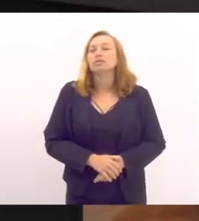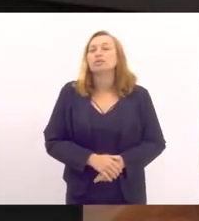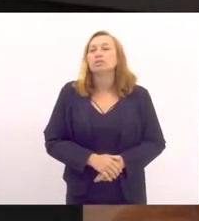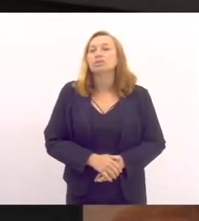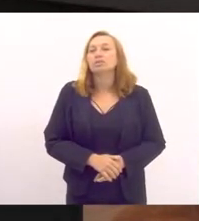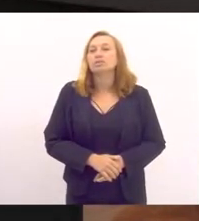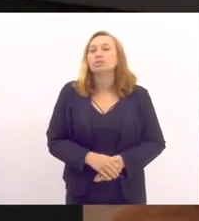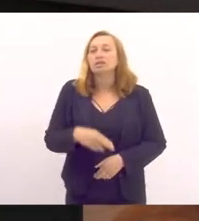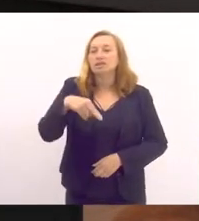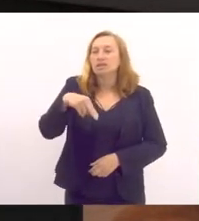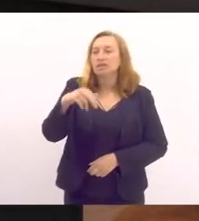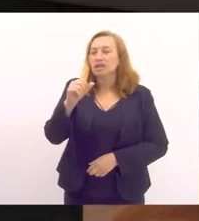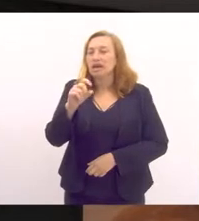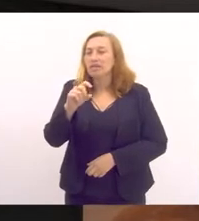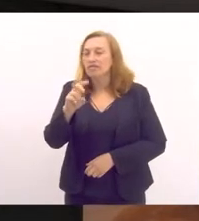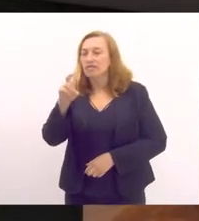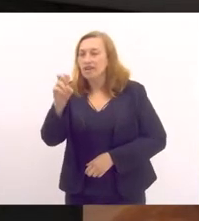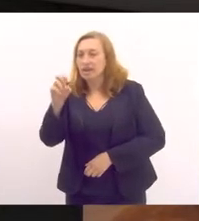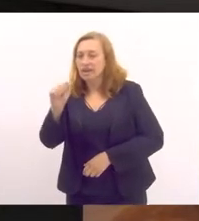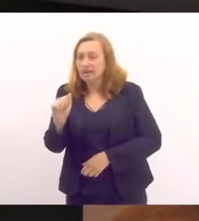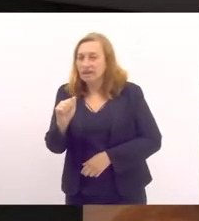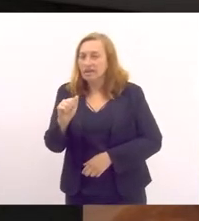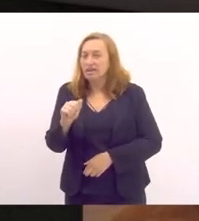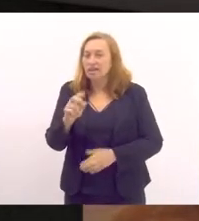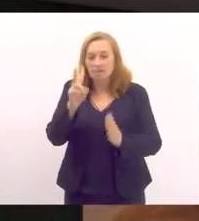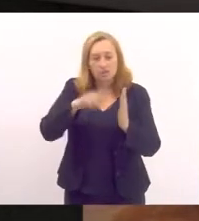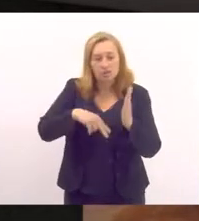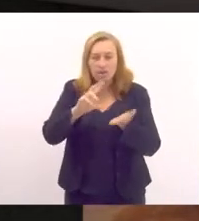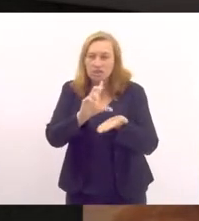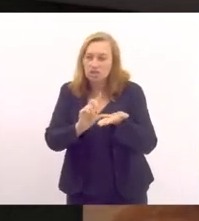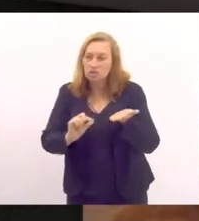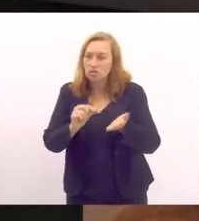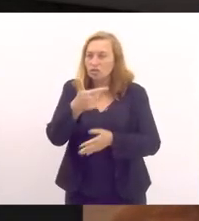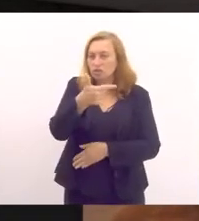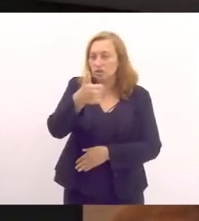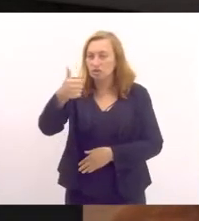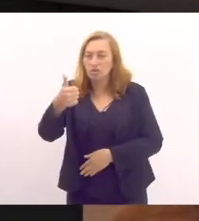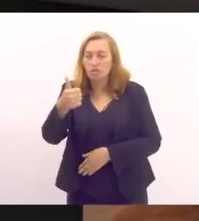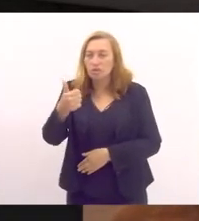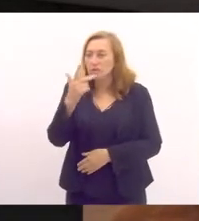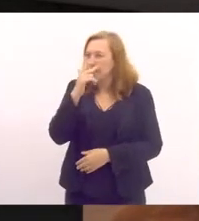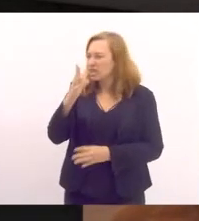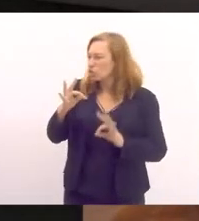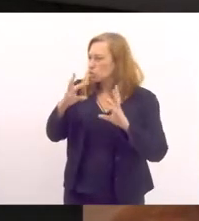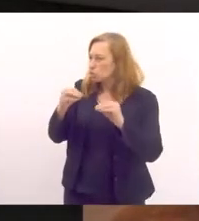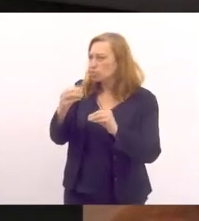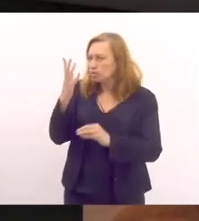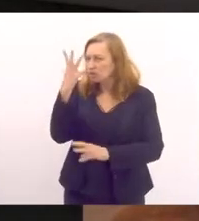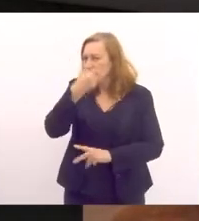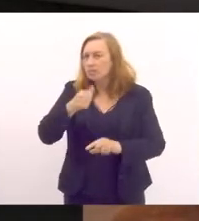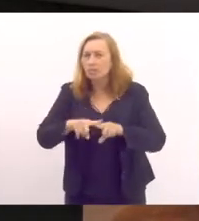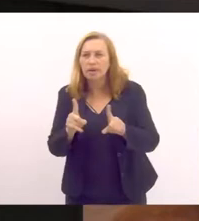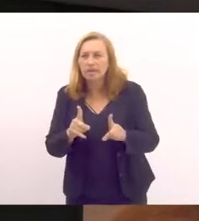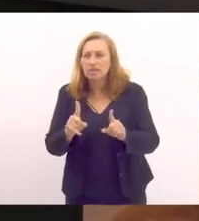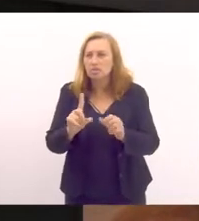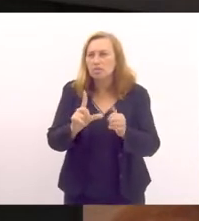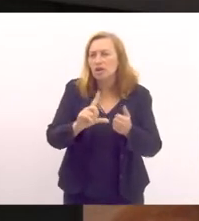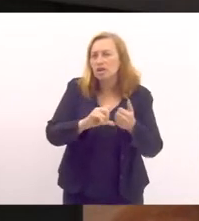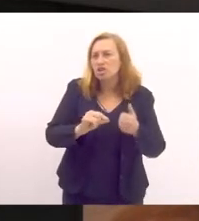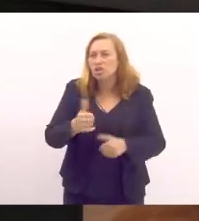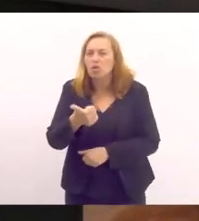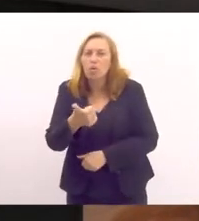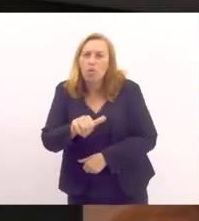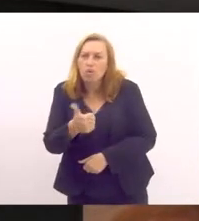O Navega leu aqui o artigo 21, que, teoricamente, é bem bonito, é tudo que a IGR quer, mas no artigo 11